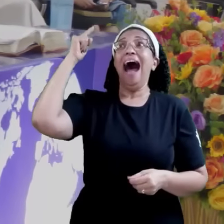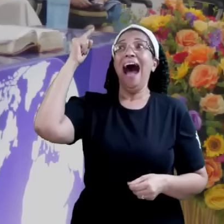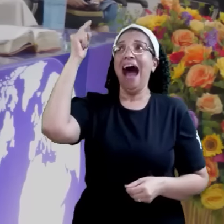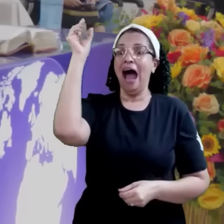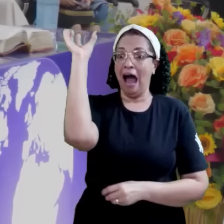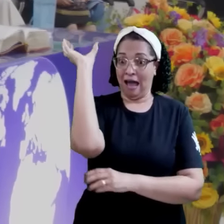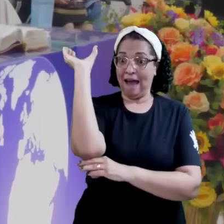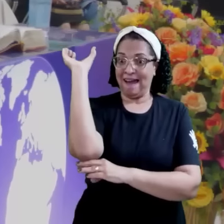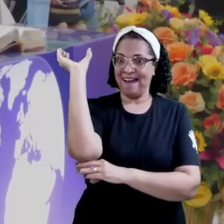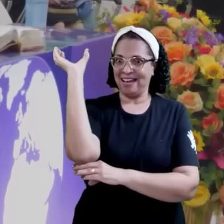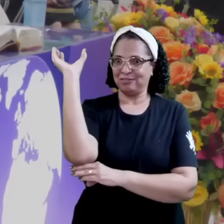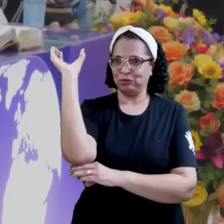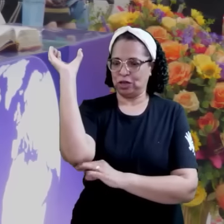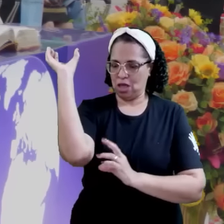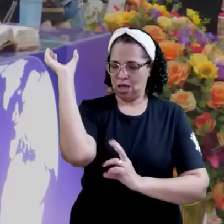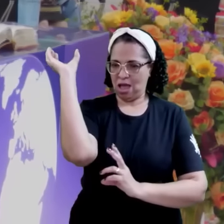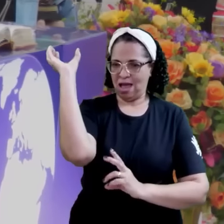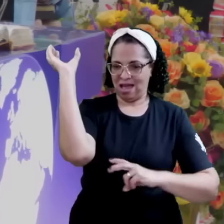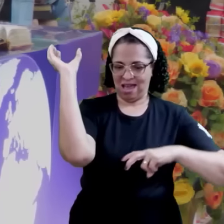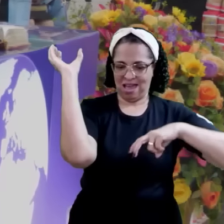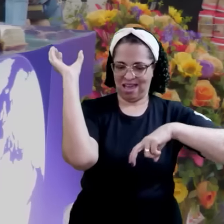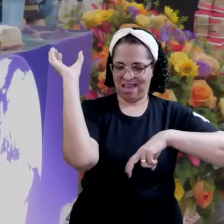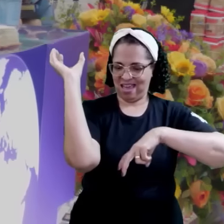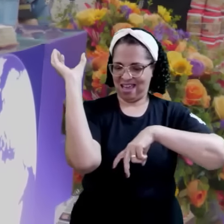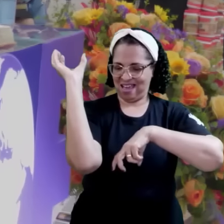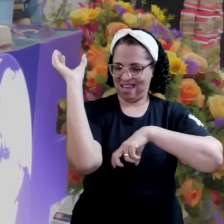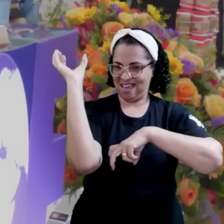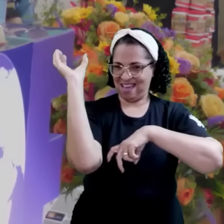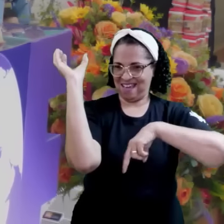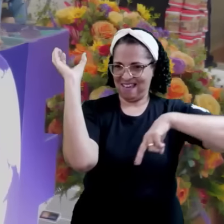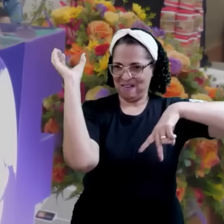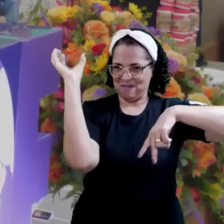diz que vai passar irmão a Bíblia é